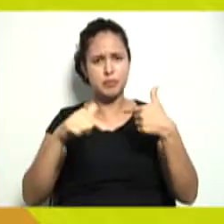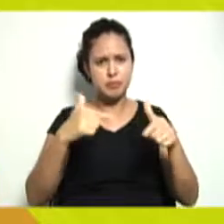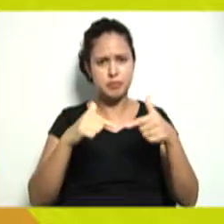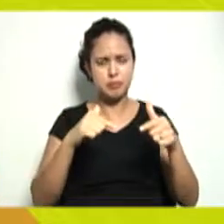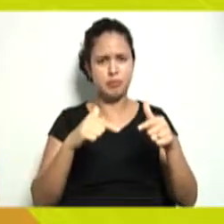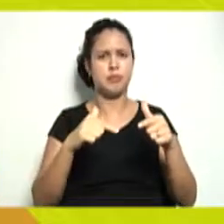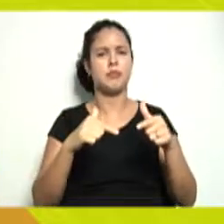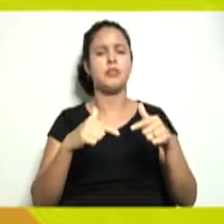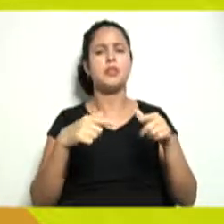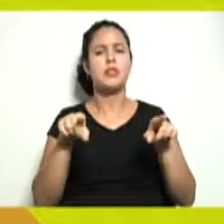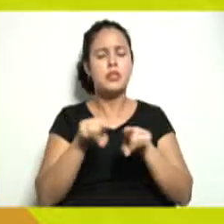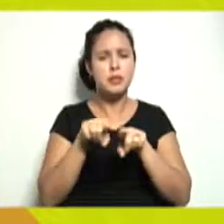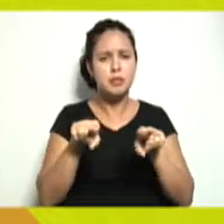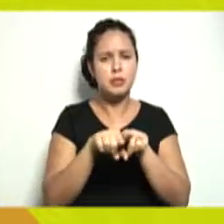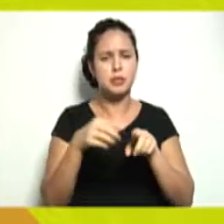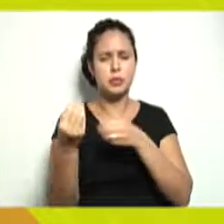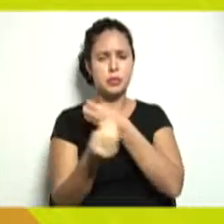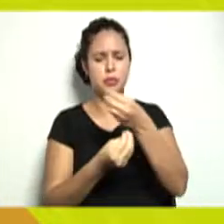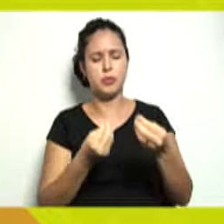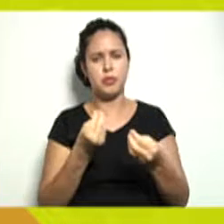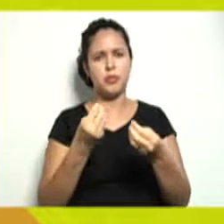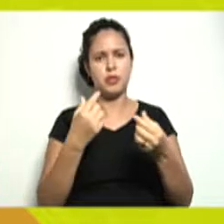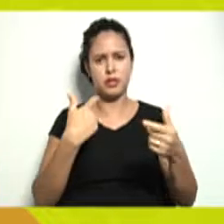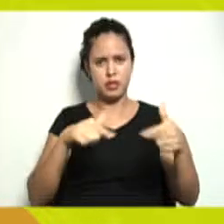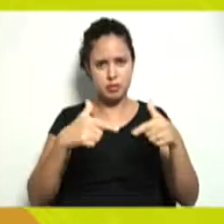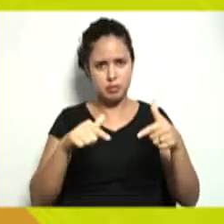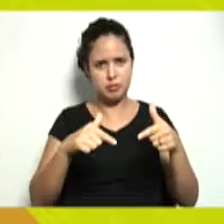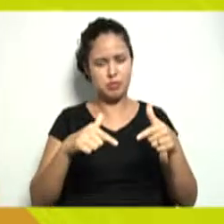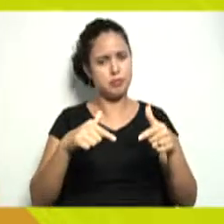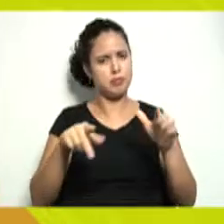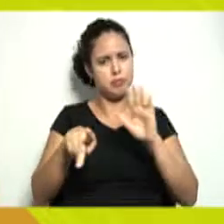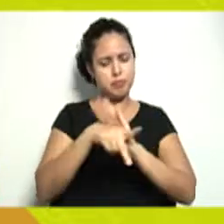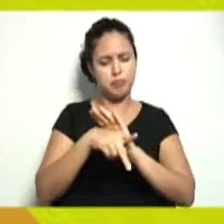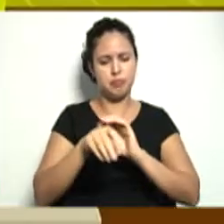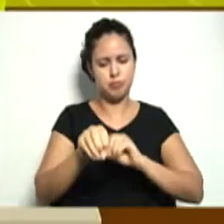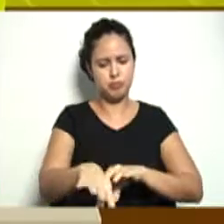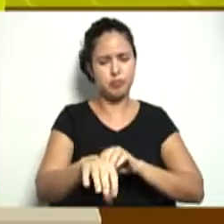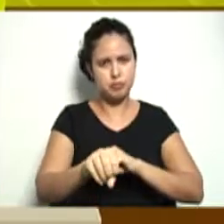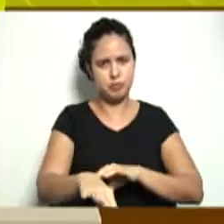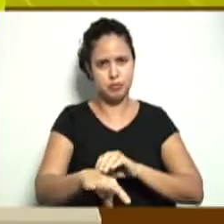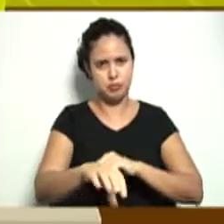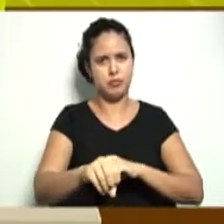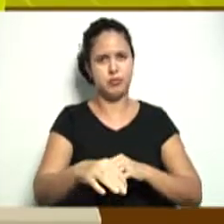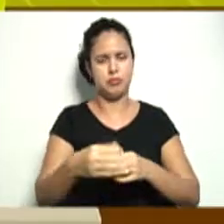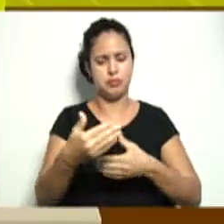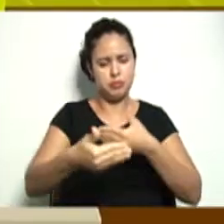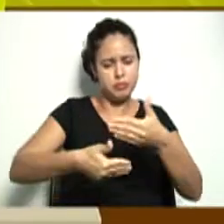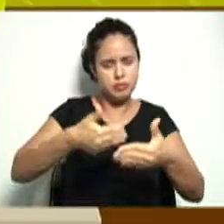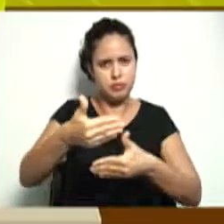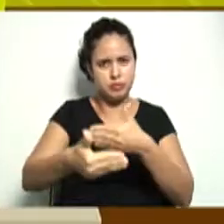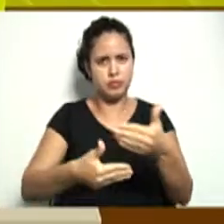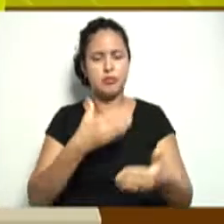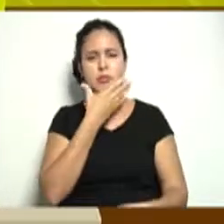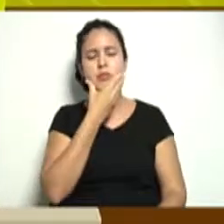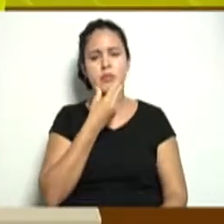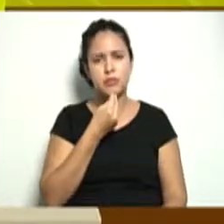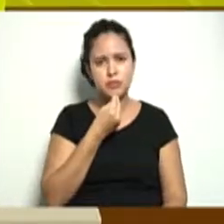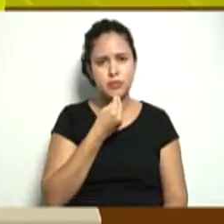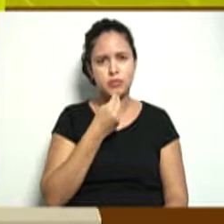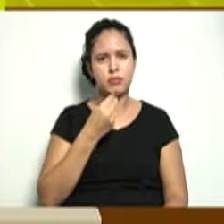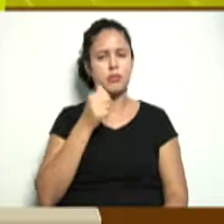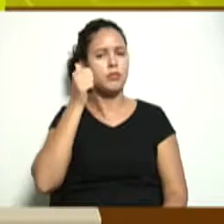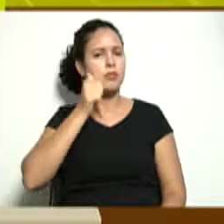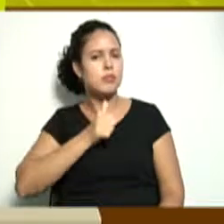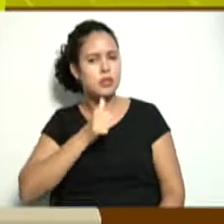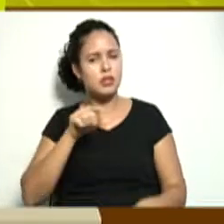constitutivo. E o trabalho como princípio educativo da formação do homem. Na segunda aula, vimos que graças à cooperação